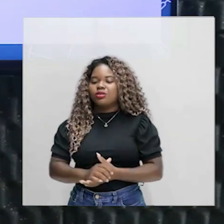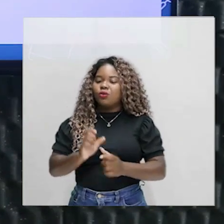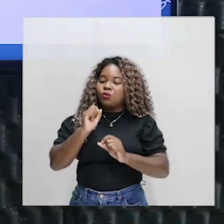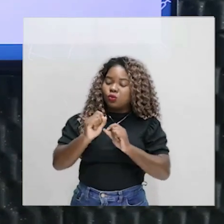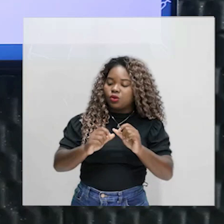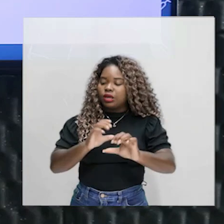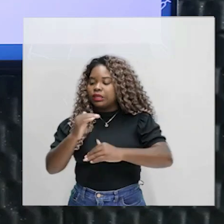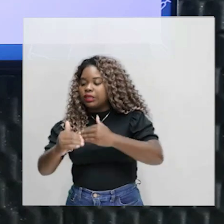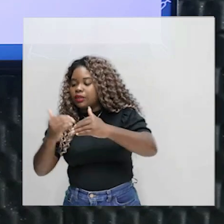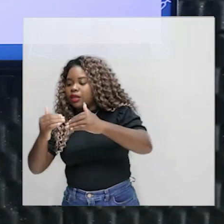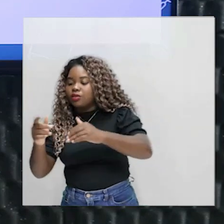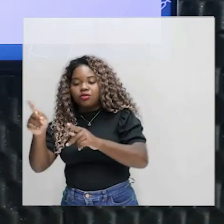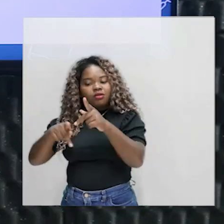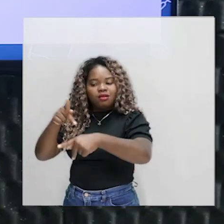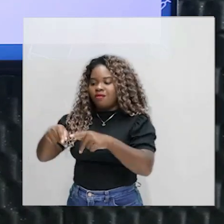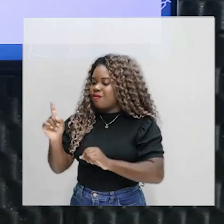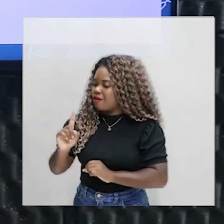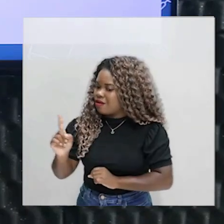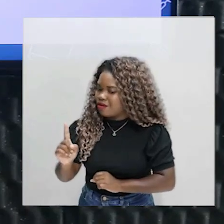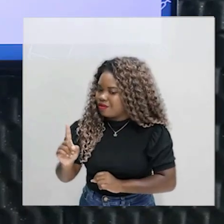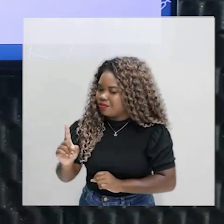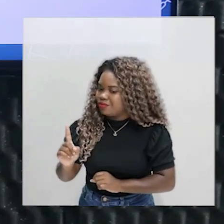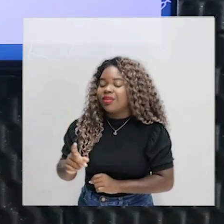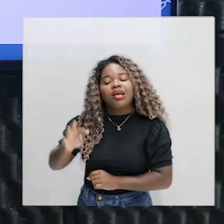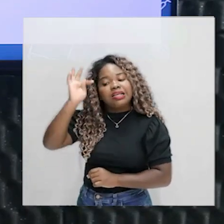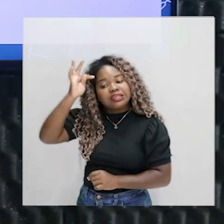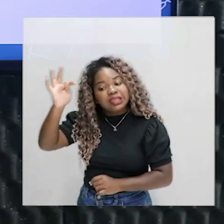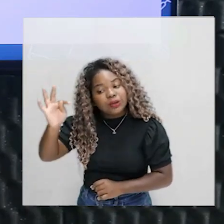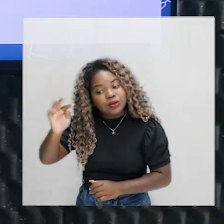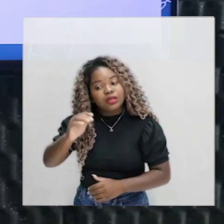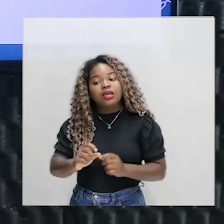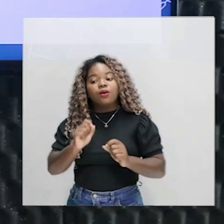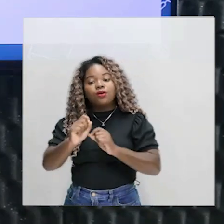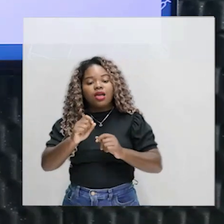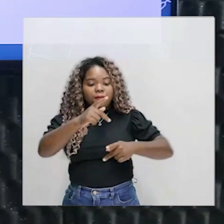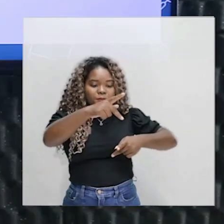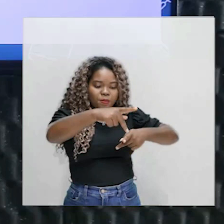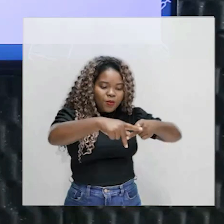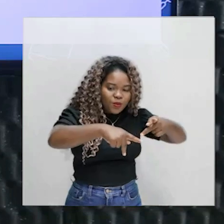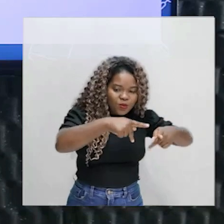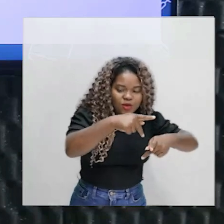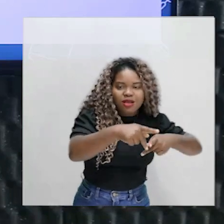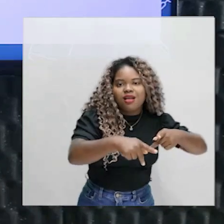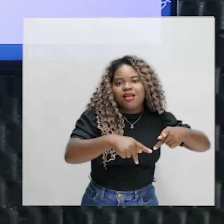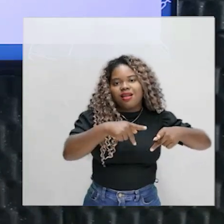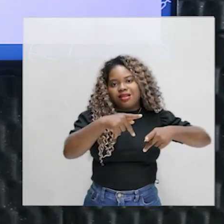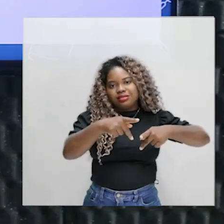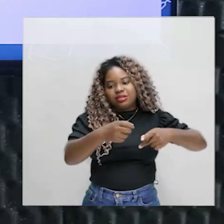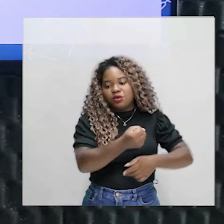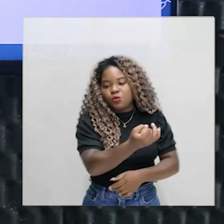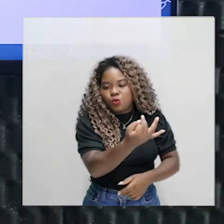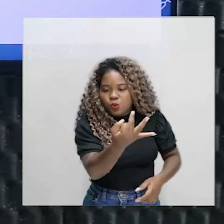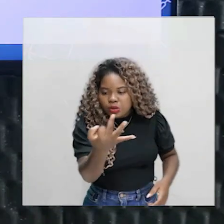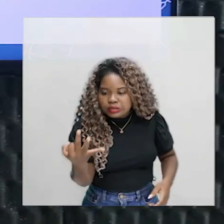evolui não é um indivíduo o que evolui segundo a teoria evolucionista é a população então se eu tenho as